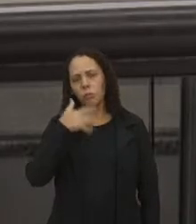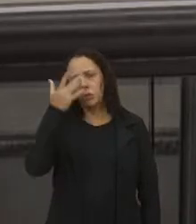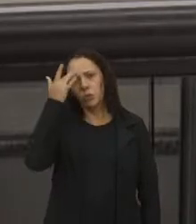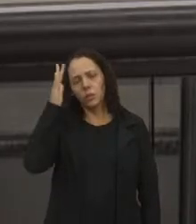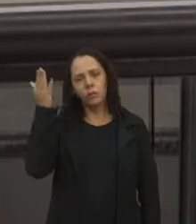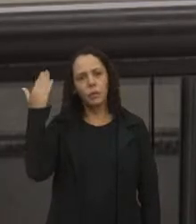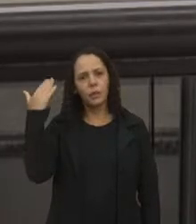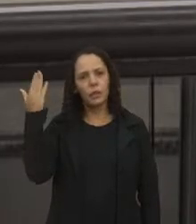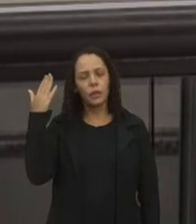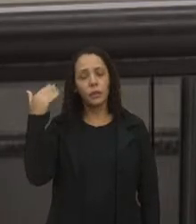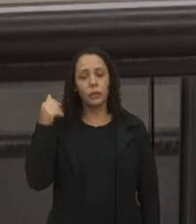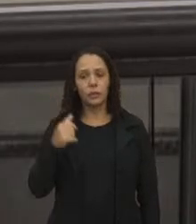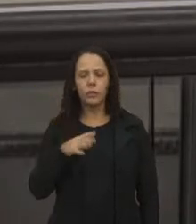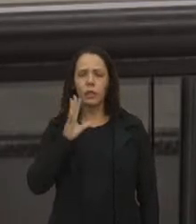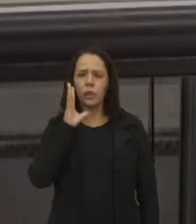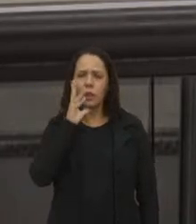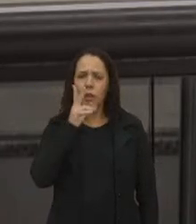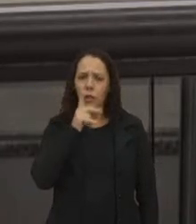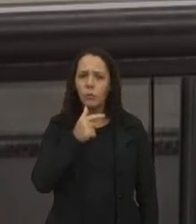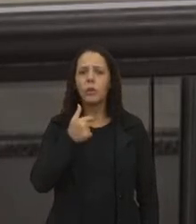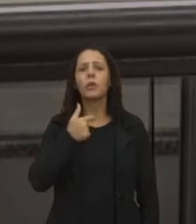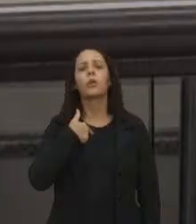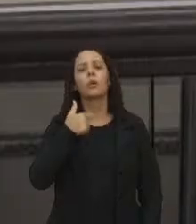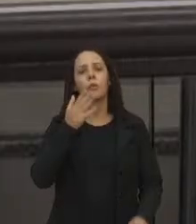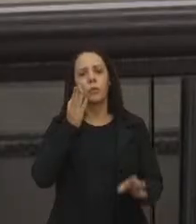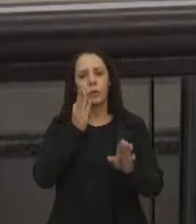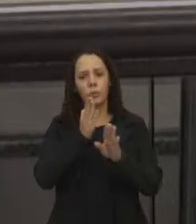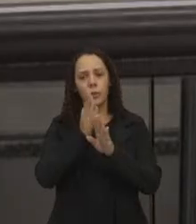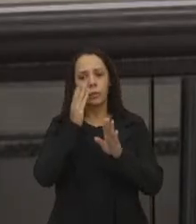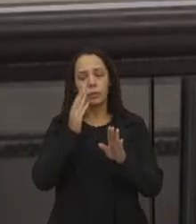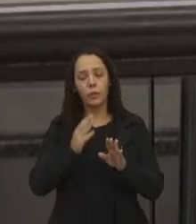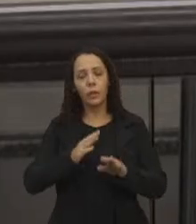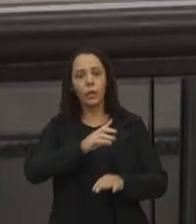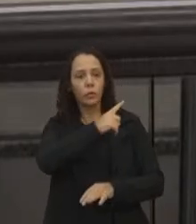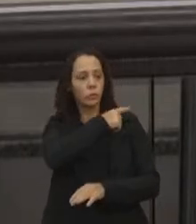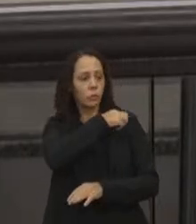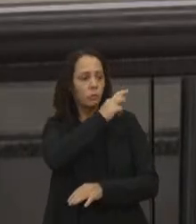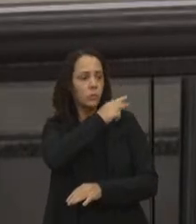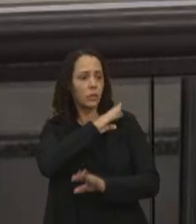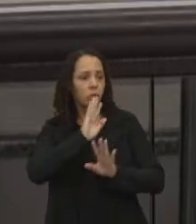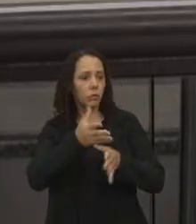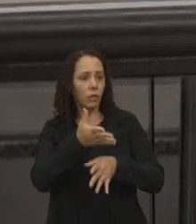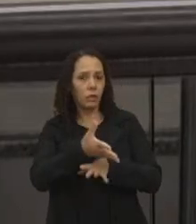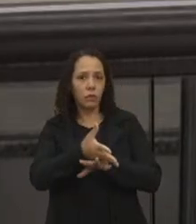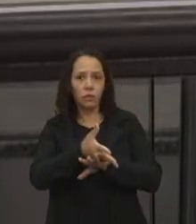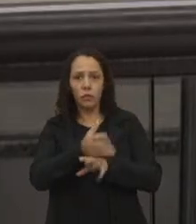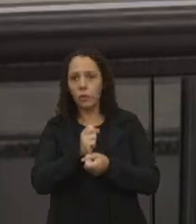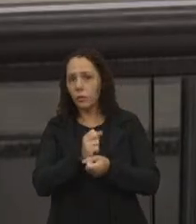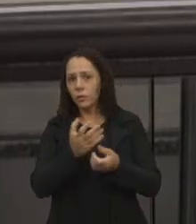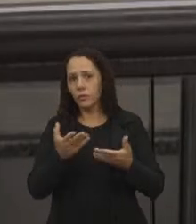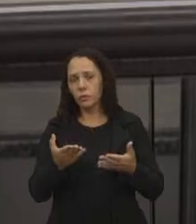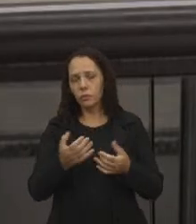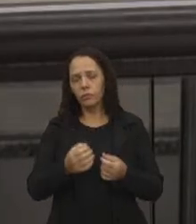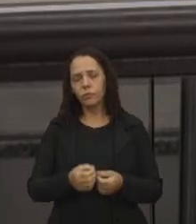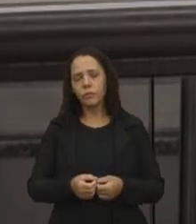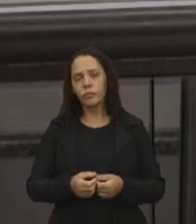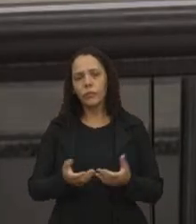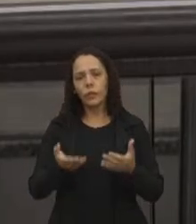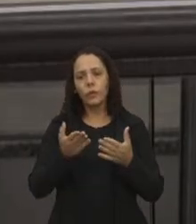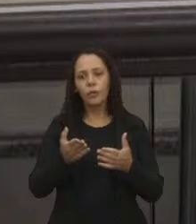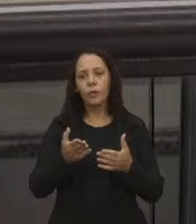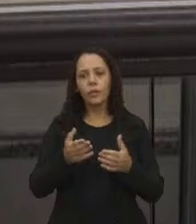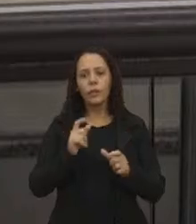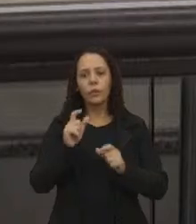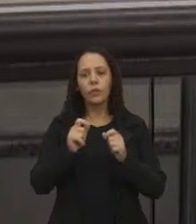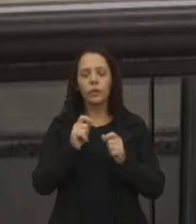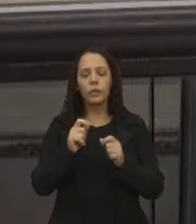Instituto Federal até me falarem depois que eu já tinha me formado no ensino médio. E eu queria saber e propor a integração do